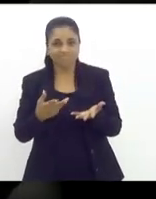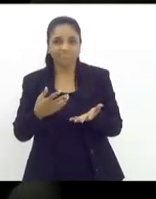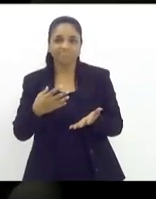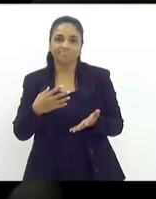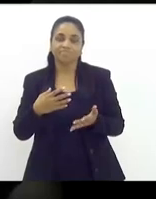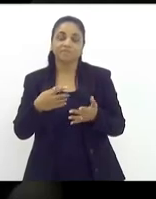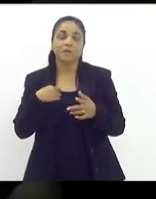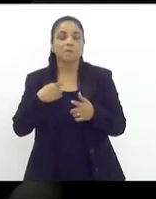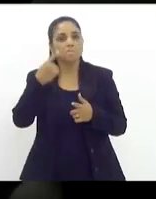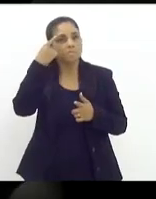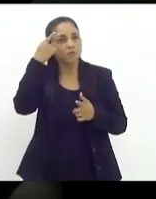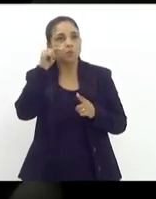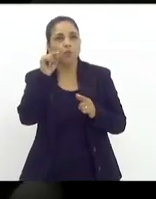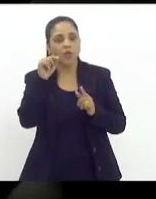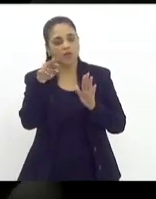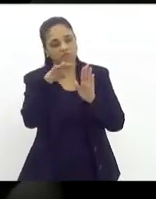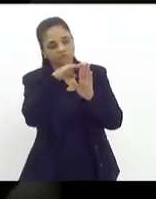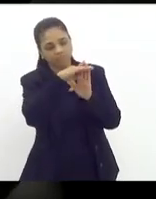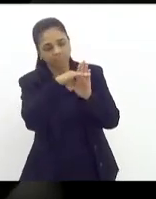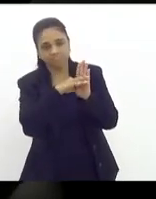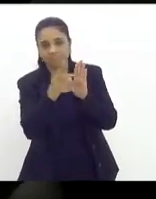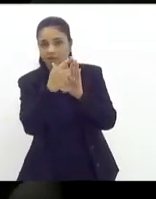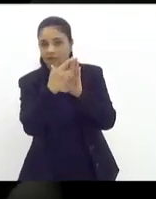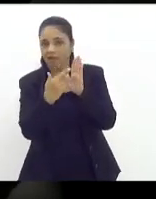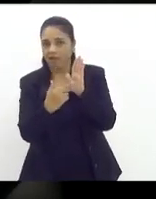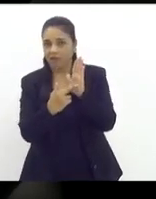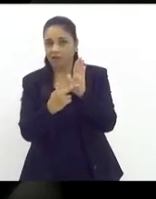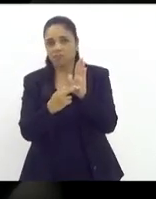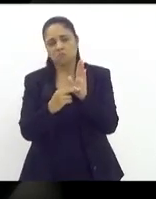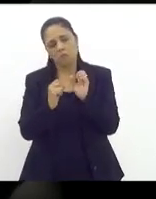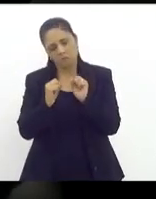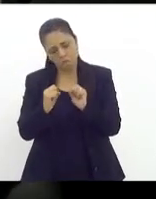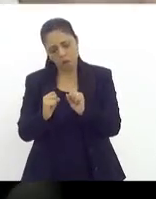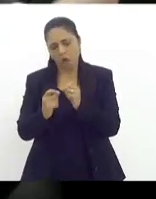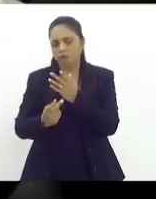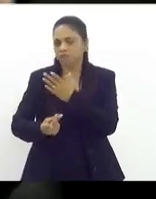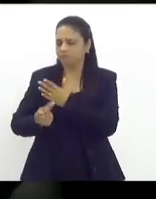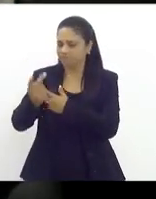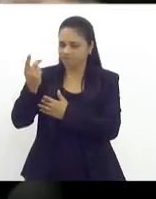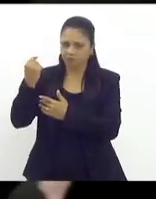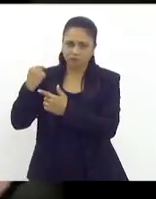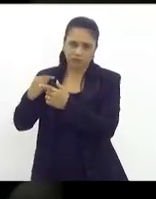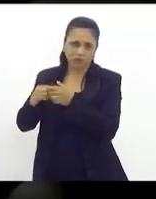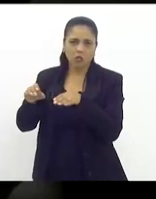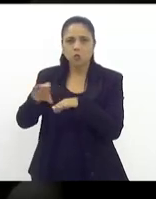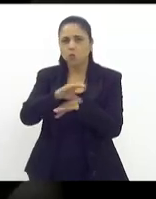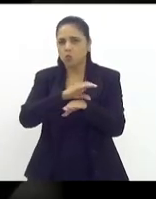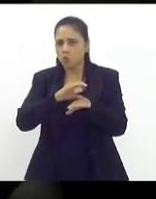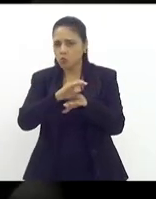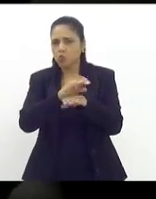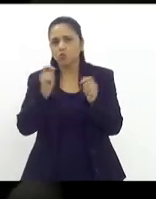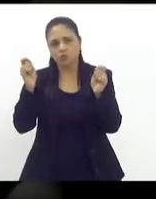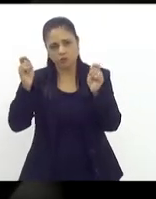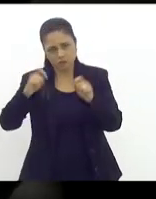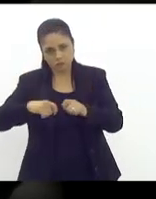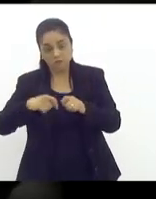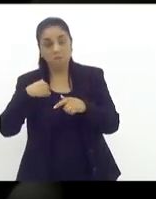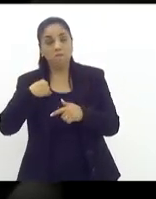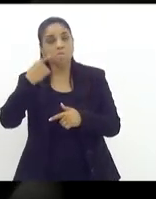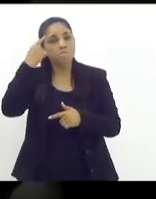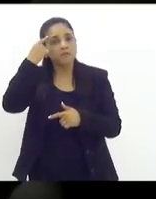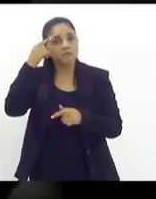em estabelecer critérios. Que eu posso dar um passo atrás sem nenhum problema com a questão de curso de capacitação, mas sempre